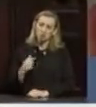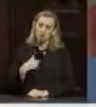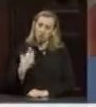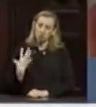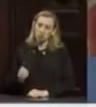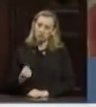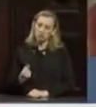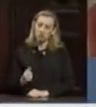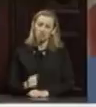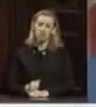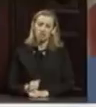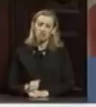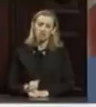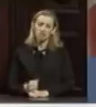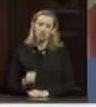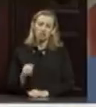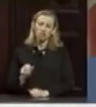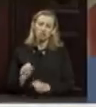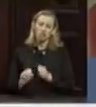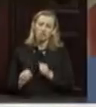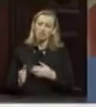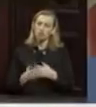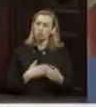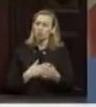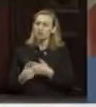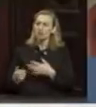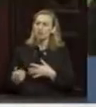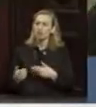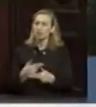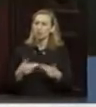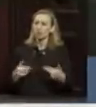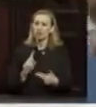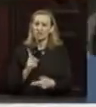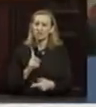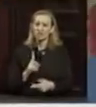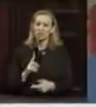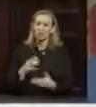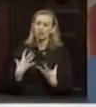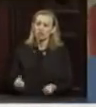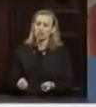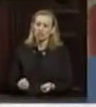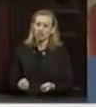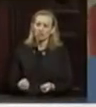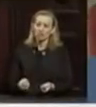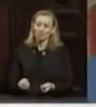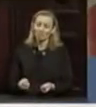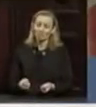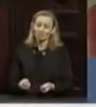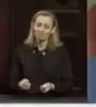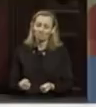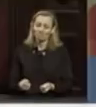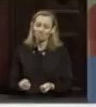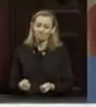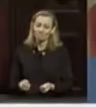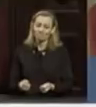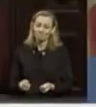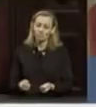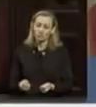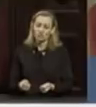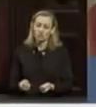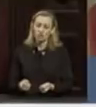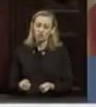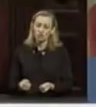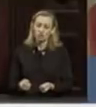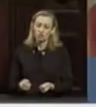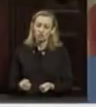faria qualquer coisa para não aprovar esse projeto. Eu faria qualquer coisa para não ter